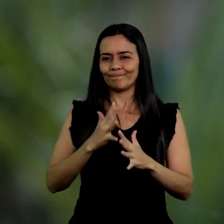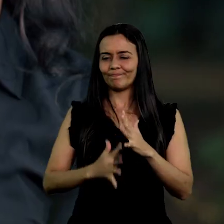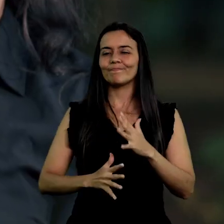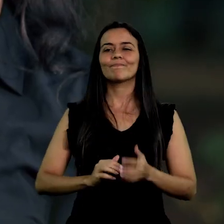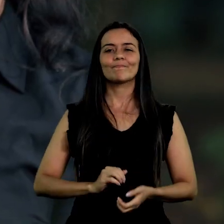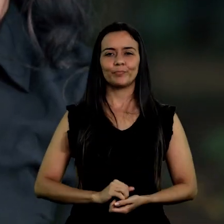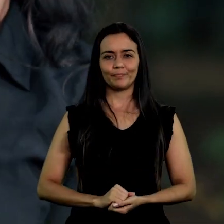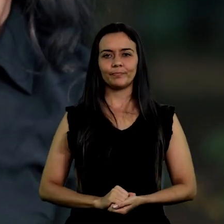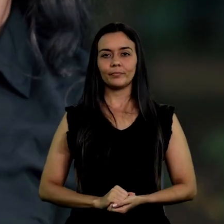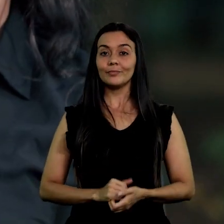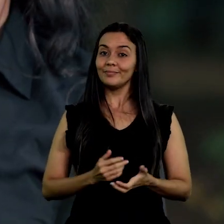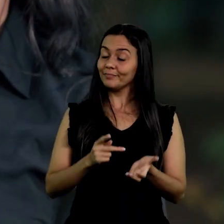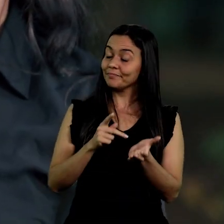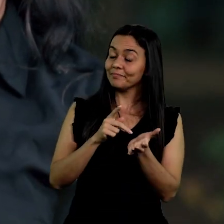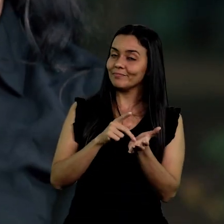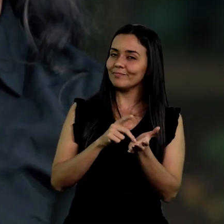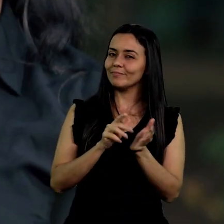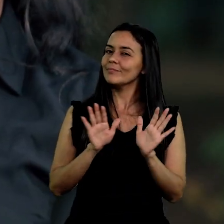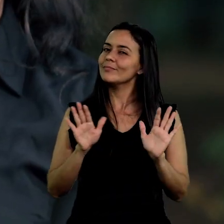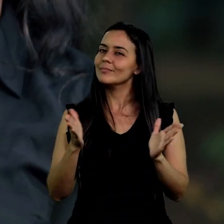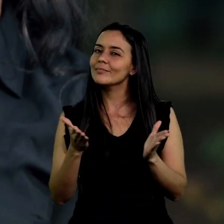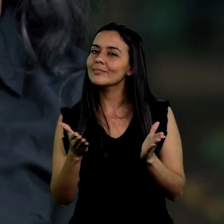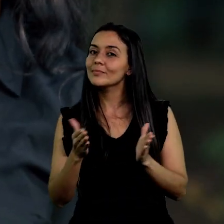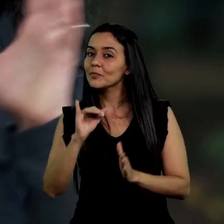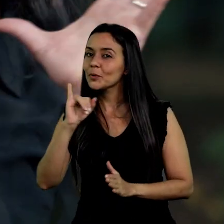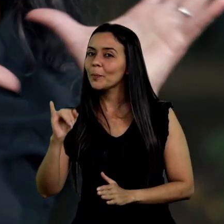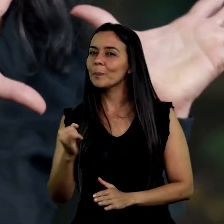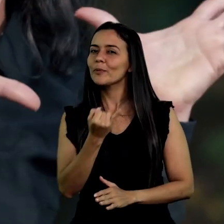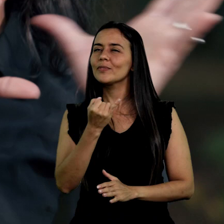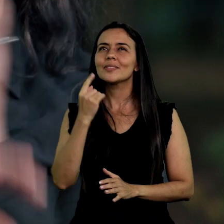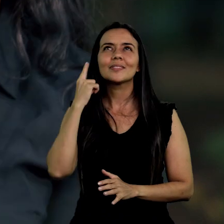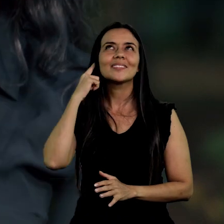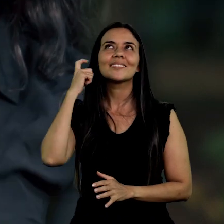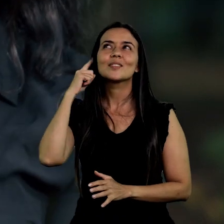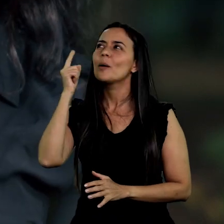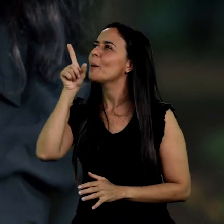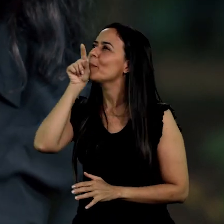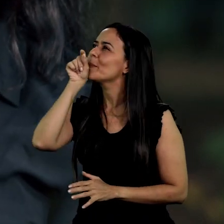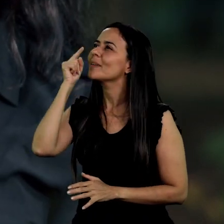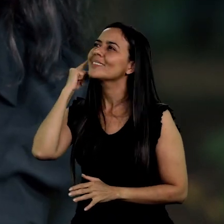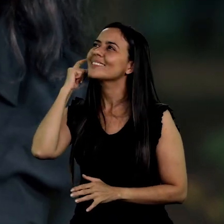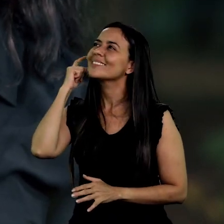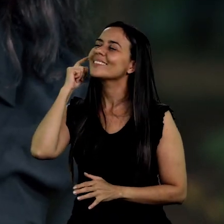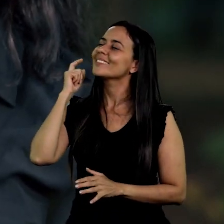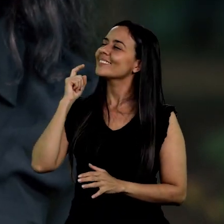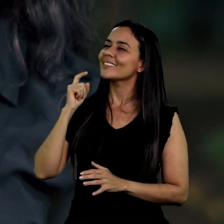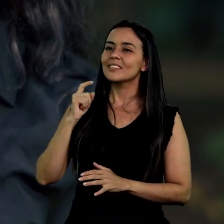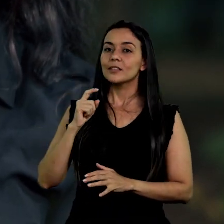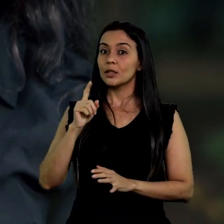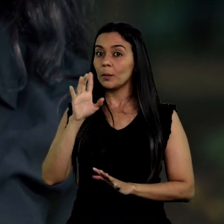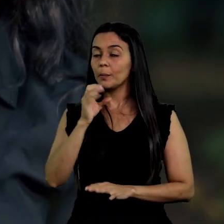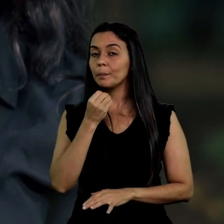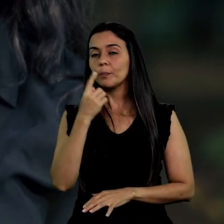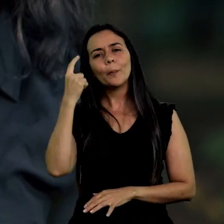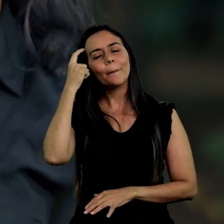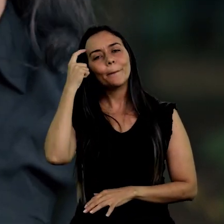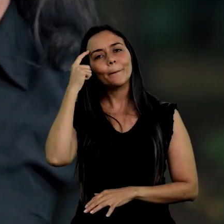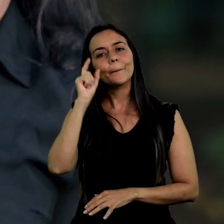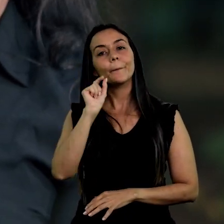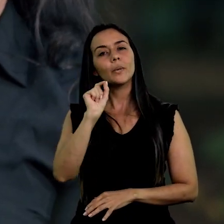Exatamente. Né, Alexandre? Mas aproveitando o ruidinho das maritacas, né? Que coisa boa a gente pensar